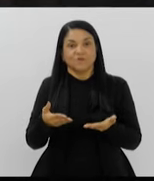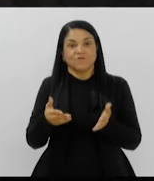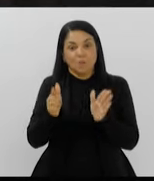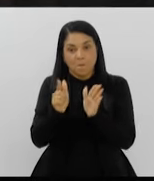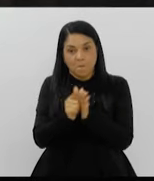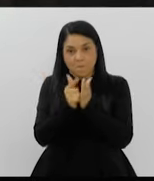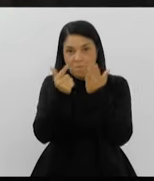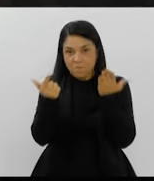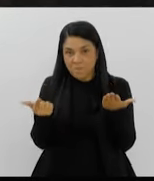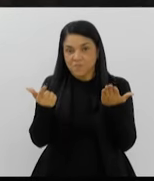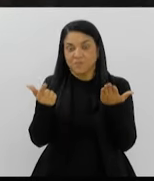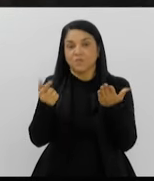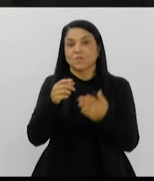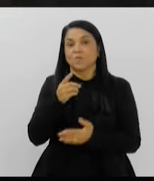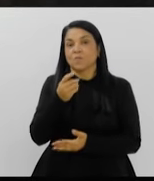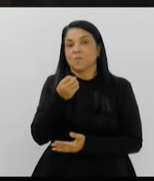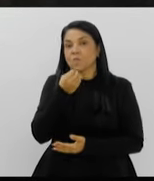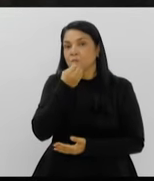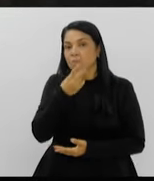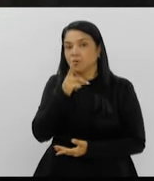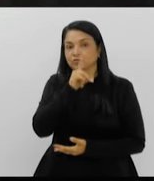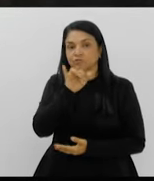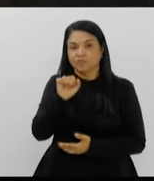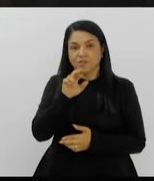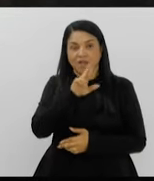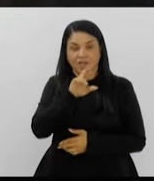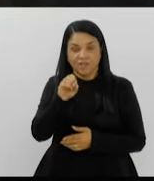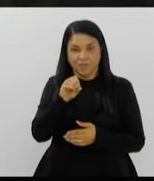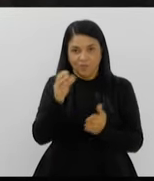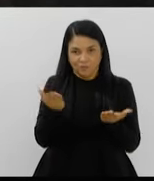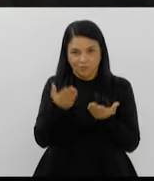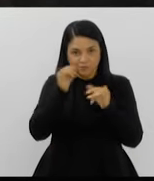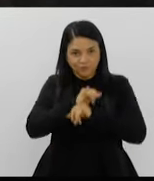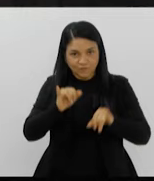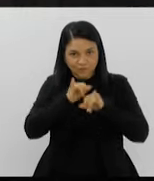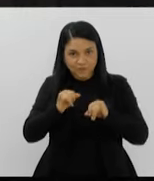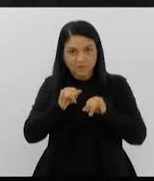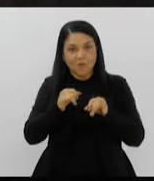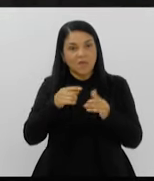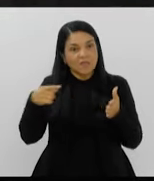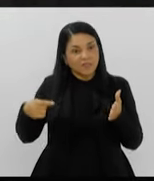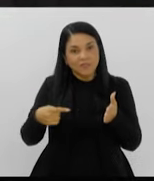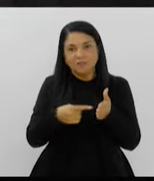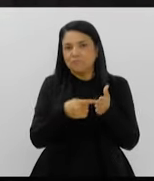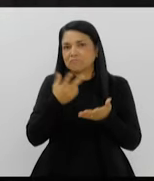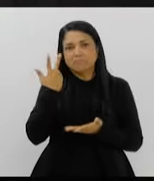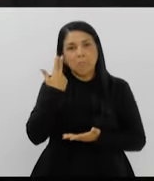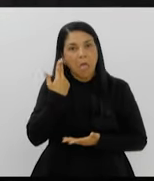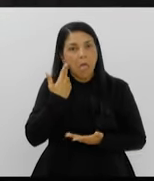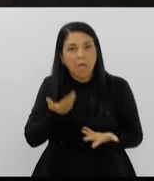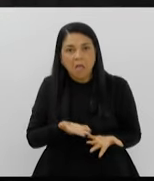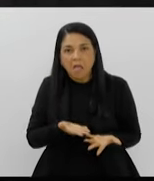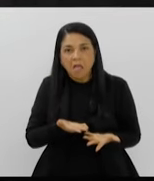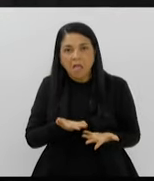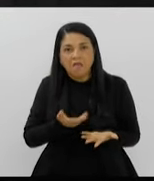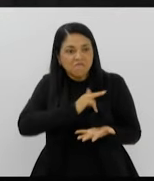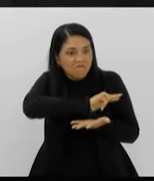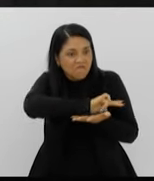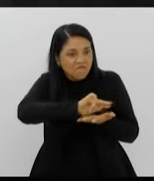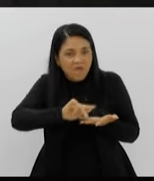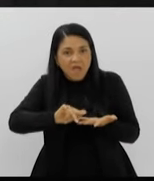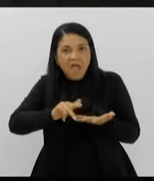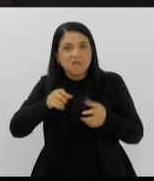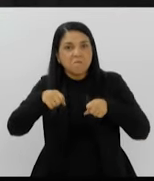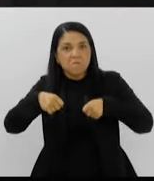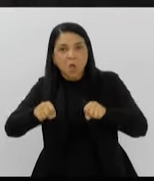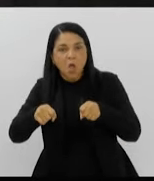Rio hoje de manhã, já é uma denúncia corriqueira, porque não é a primeira, não é a segunda, não é a terceira. Milhares de motos, milhares de